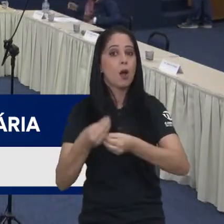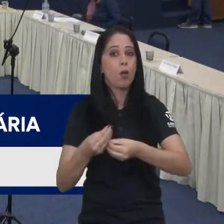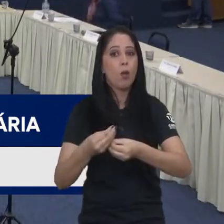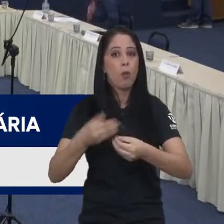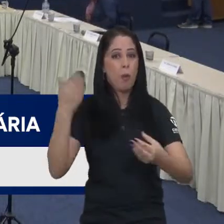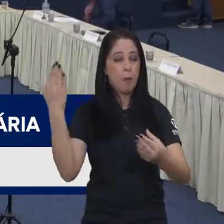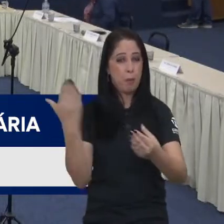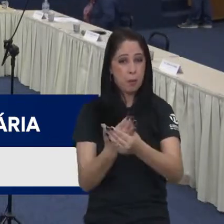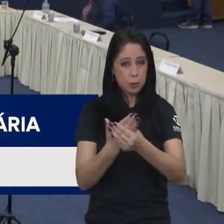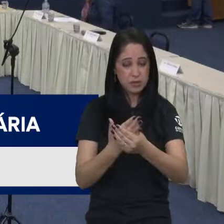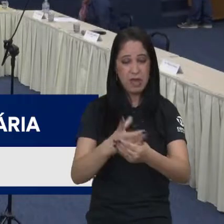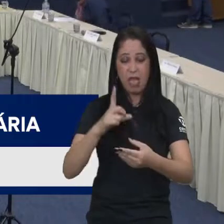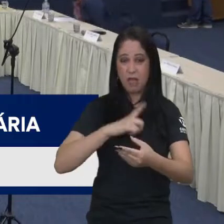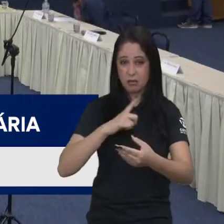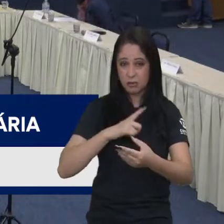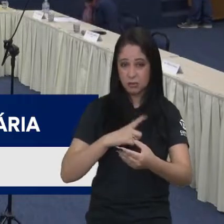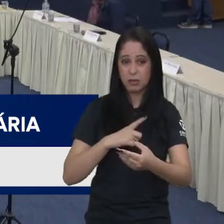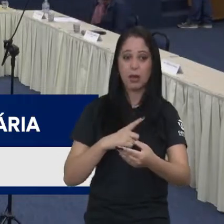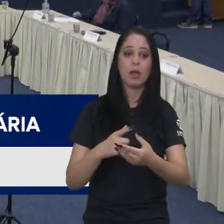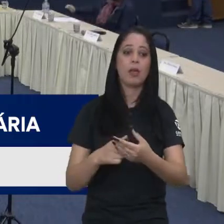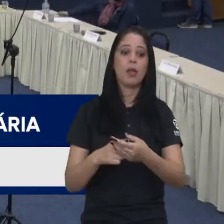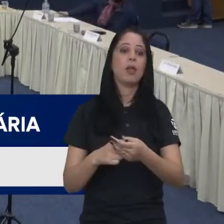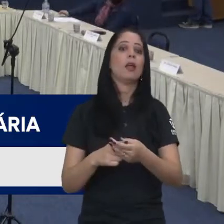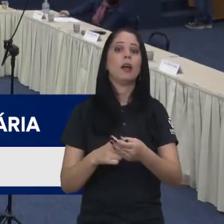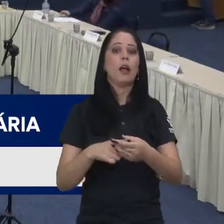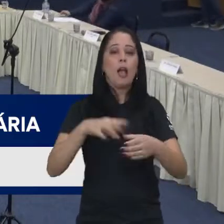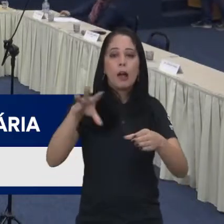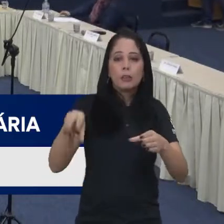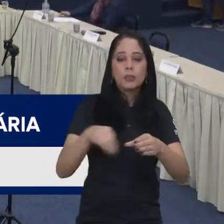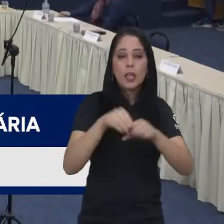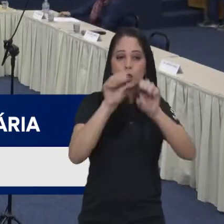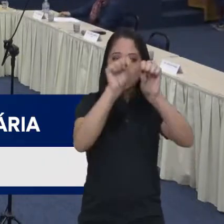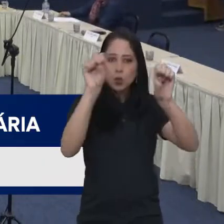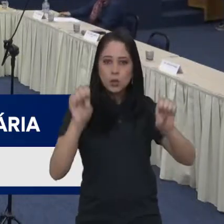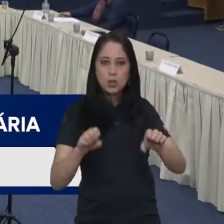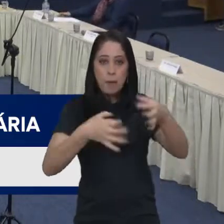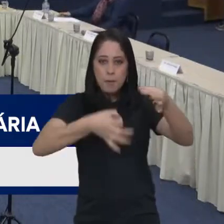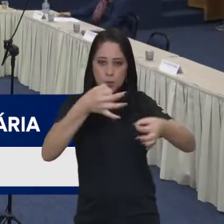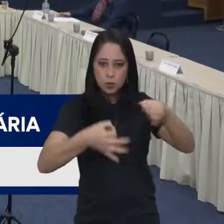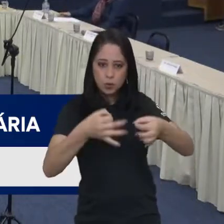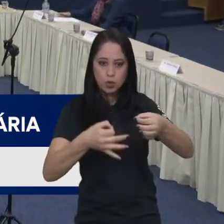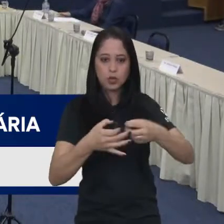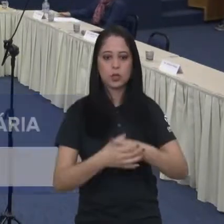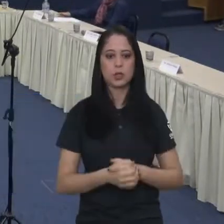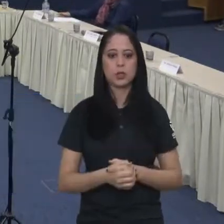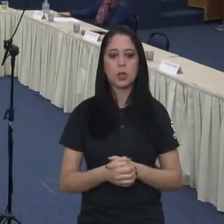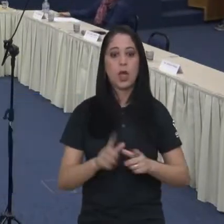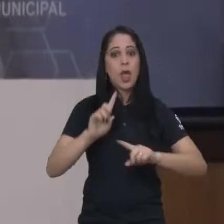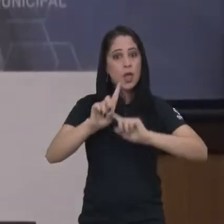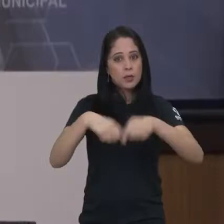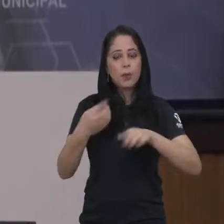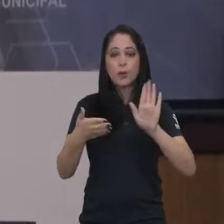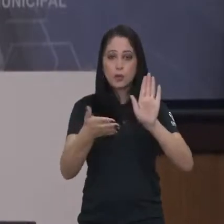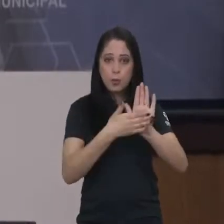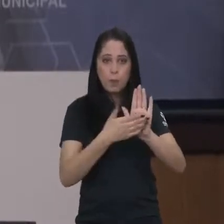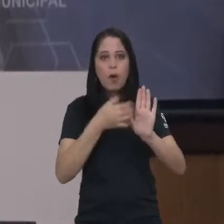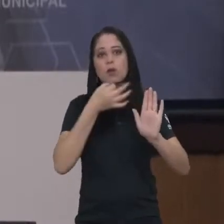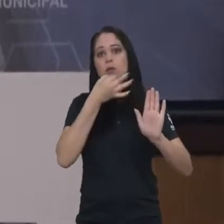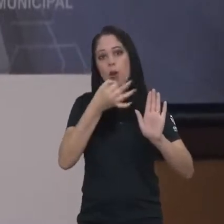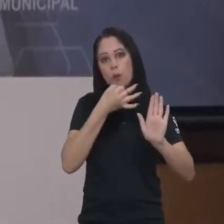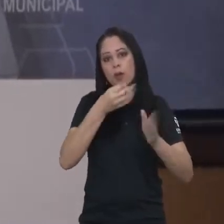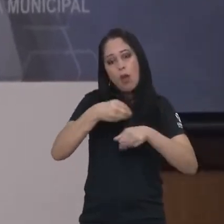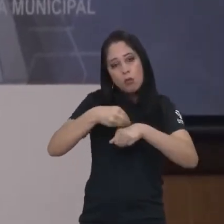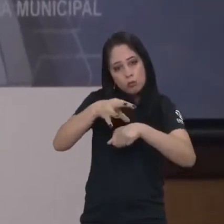ações judiciais, da regularização dentro do sistema judiciário, e por final vou fazer algumas propostas e